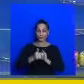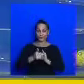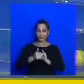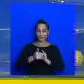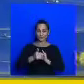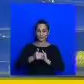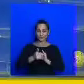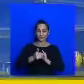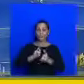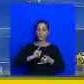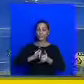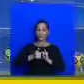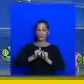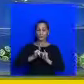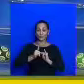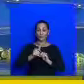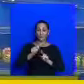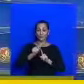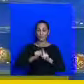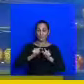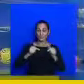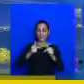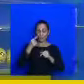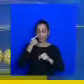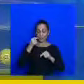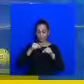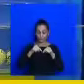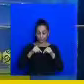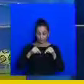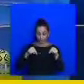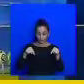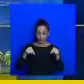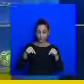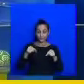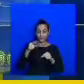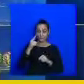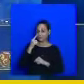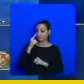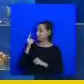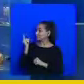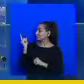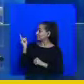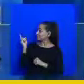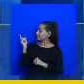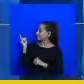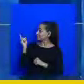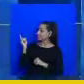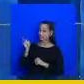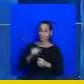julho. Julho é o mês da sorte. A nossa câmera aí buscando as demais dezenas sorteadas no concurso